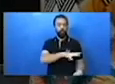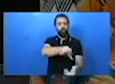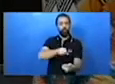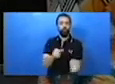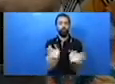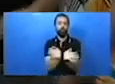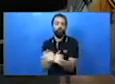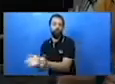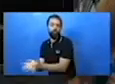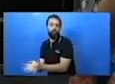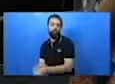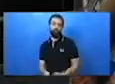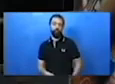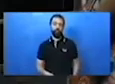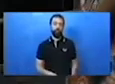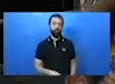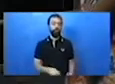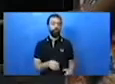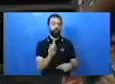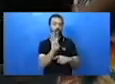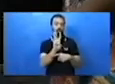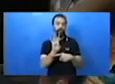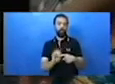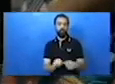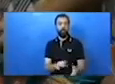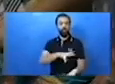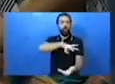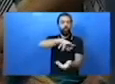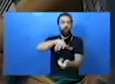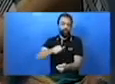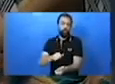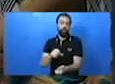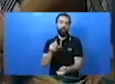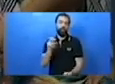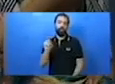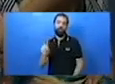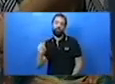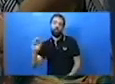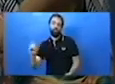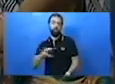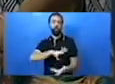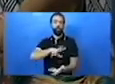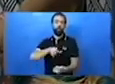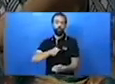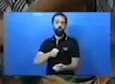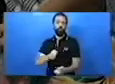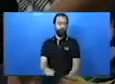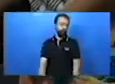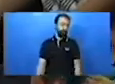os grupos, eu vou ter o total de 20. Vou ter tudo, vou ter meu